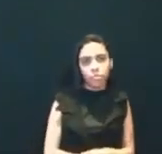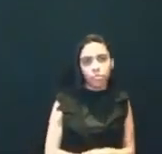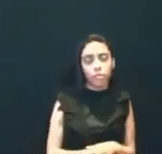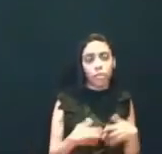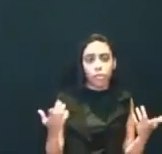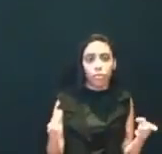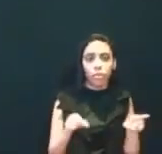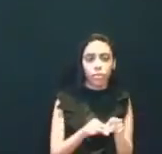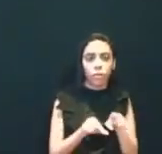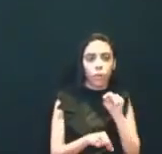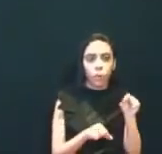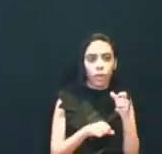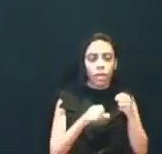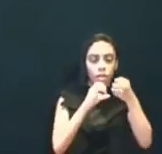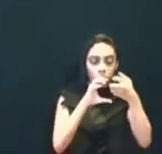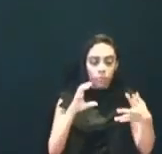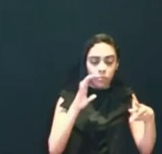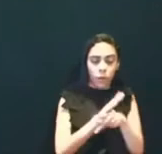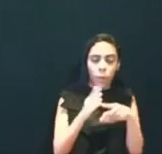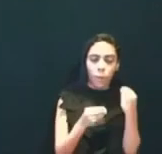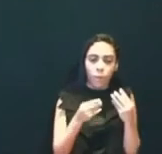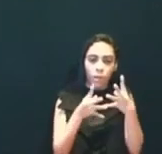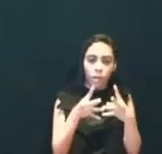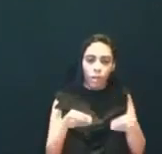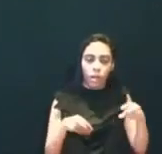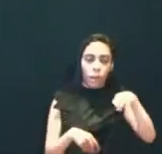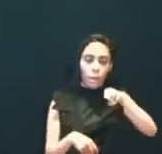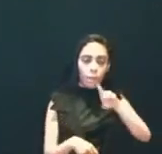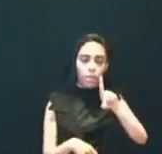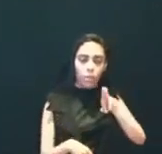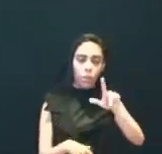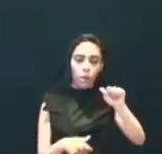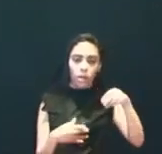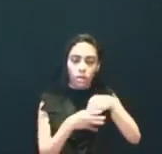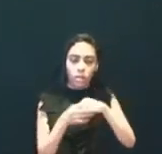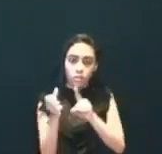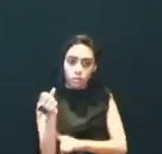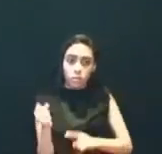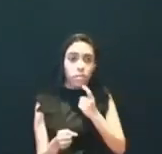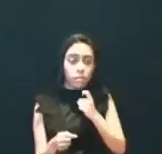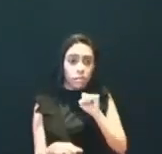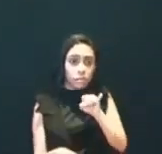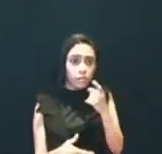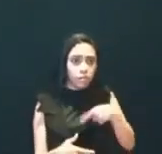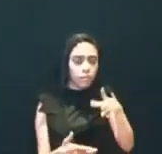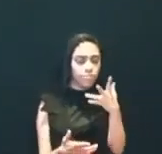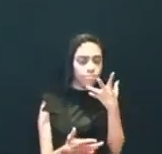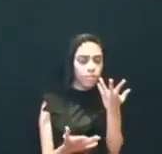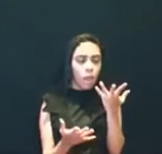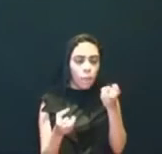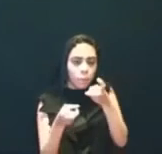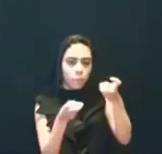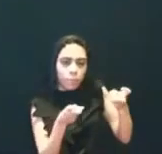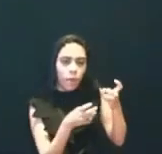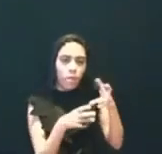além dessas características da remissão na medula e no sangue, se você fez os estudos moleculares,